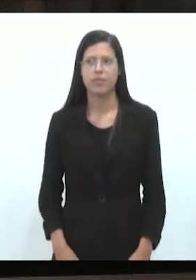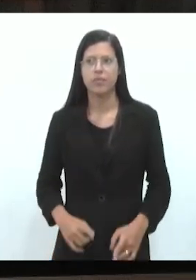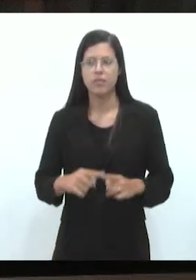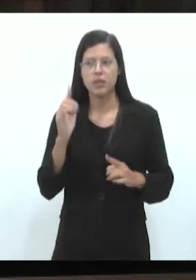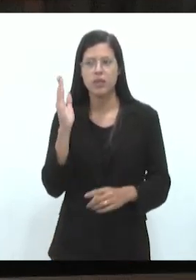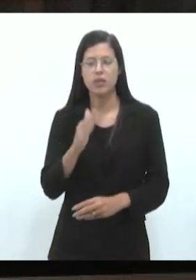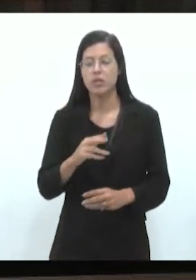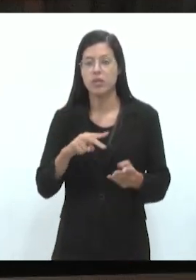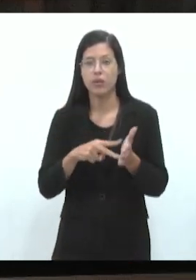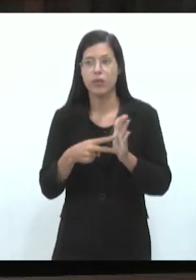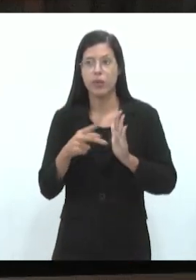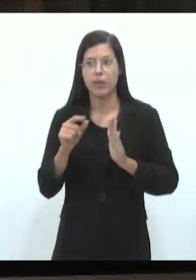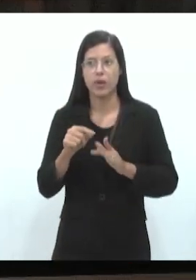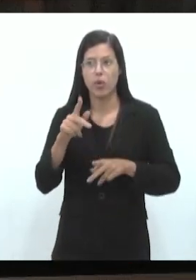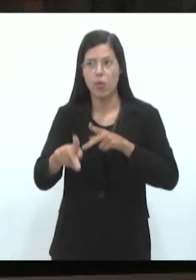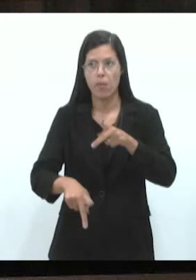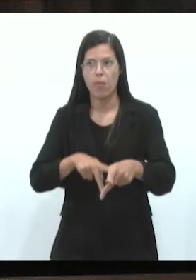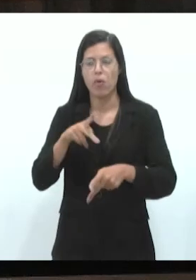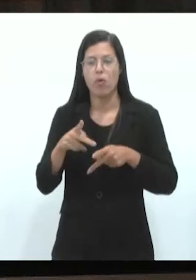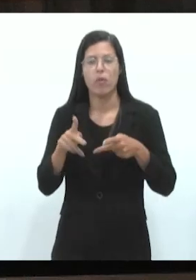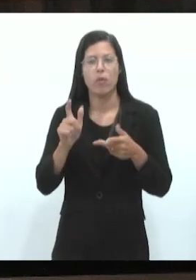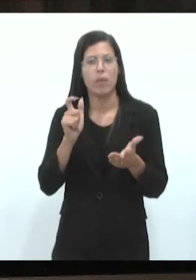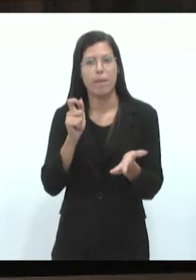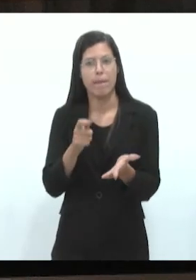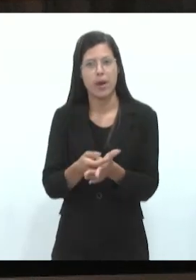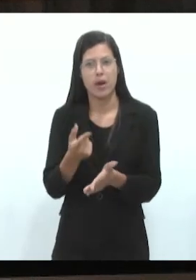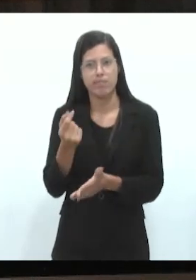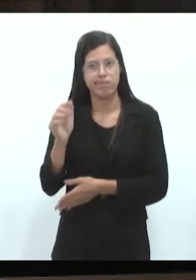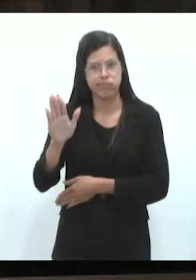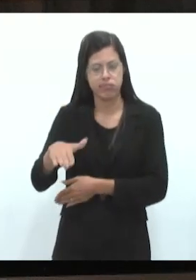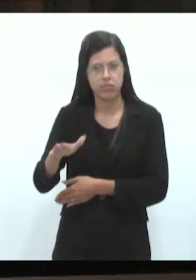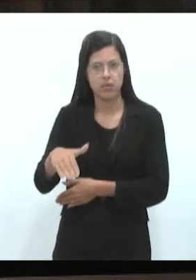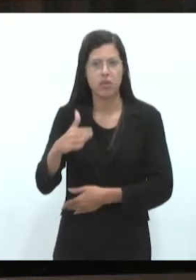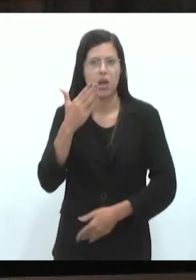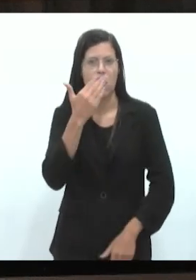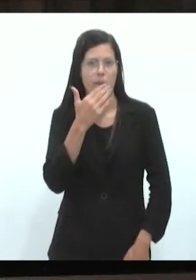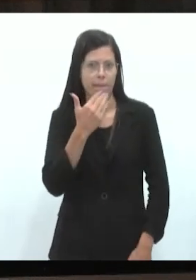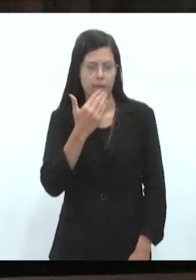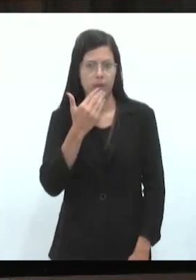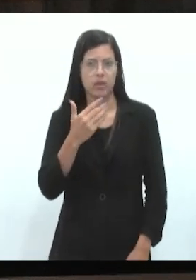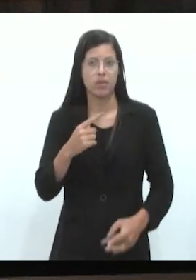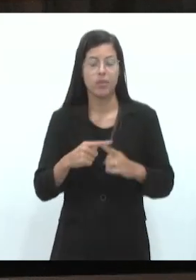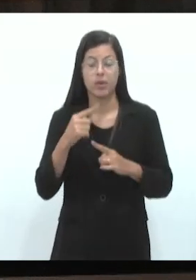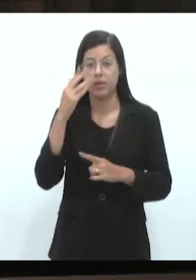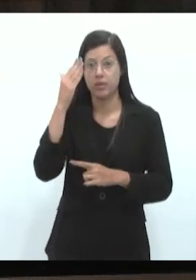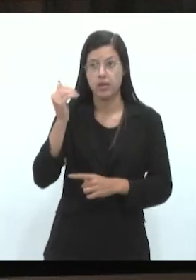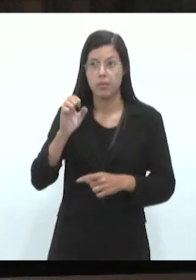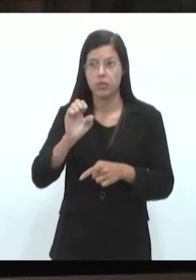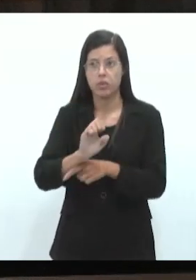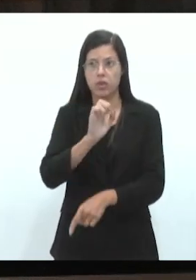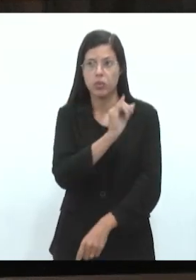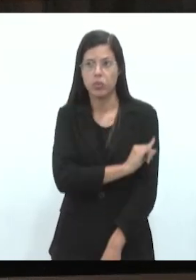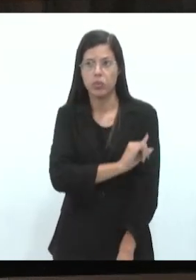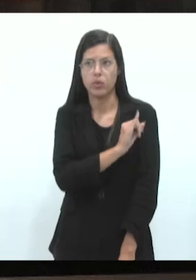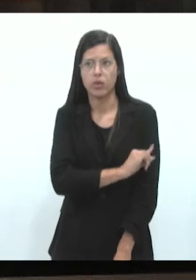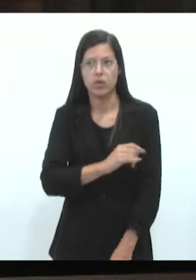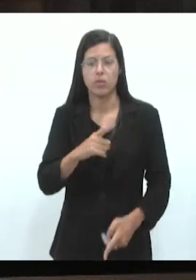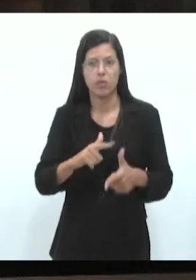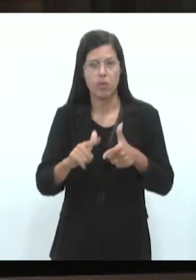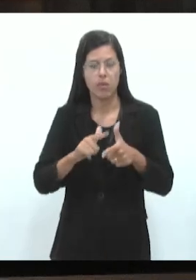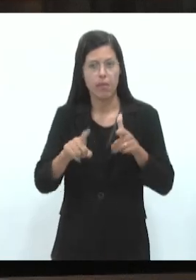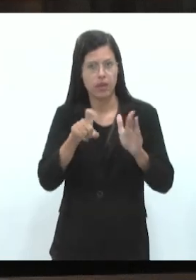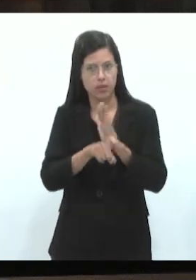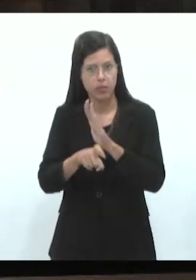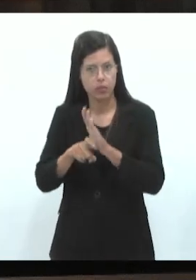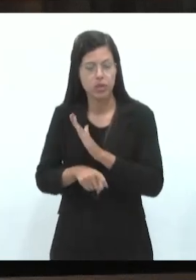quer dizer que a população vai pagar mais barato no alimento, na comida. Porque a gente sabe que no estado do Rio de Janeiro, além dos problemas tributários,